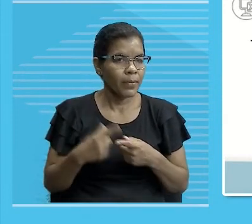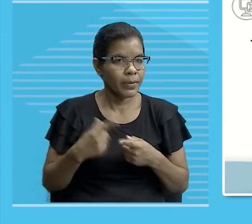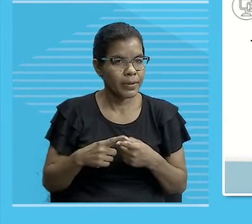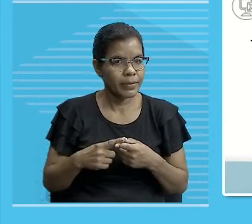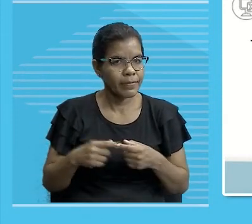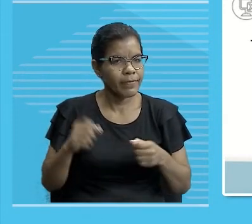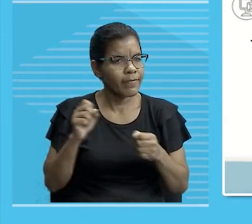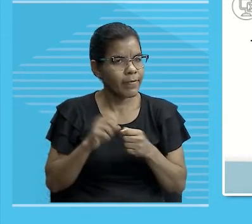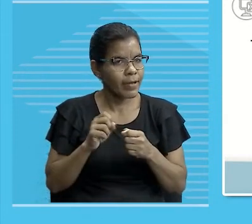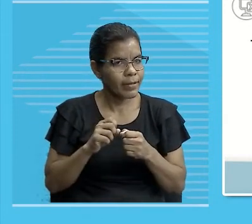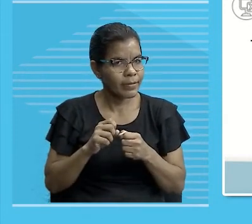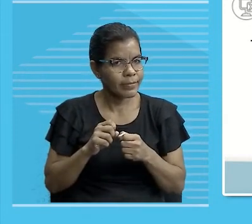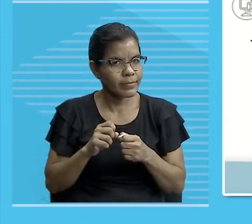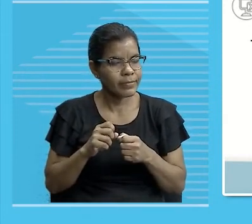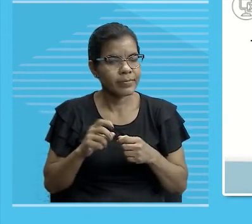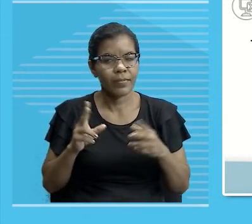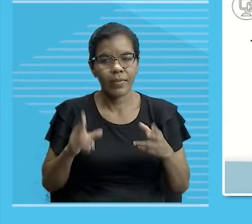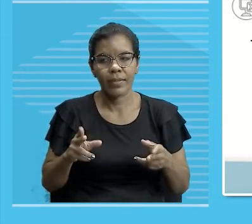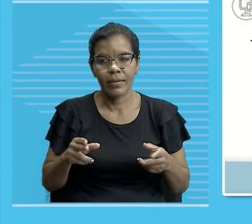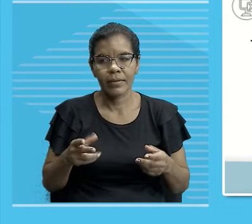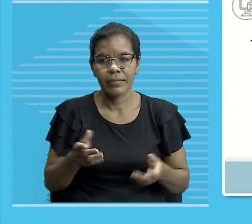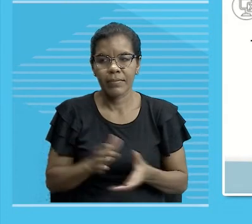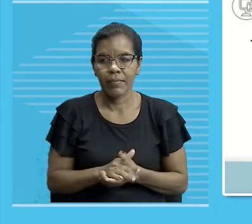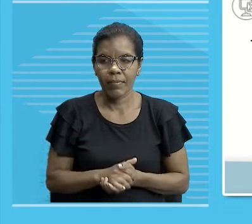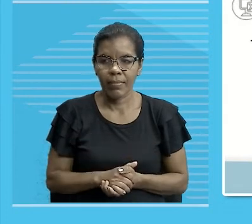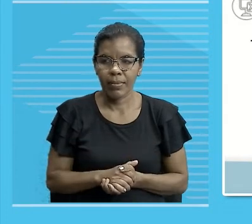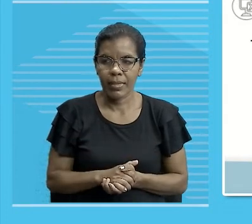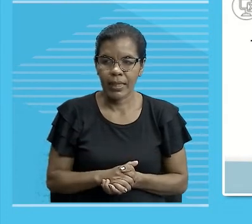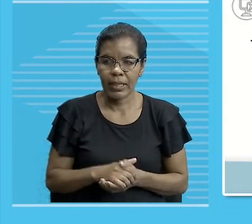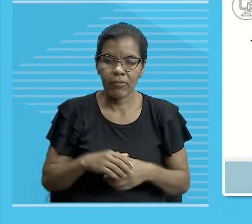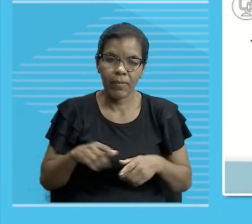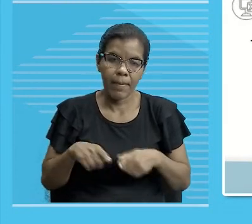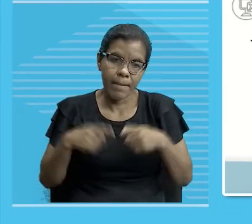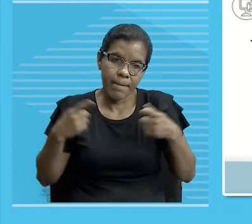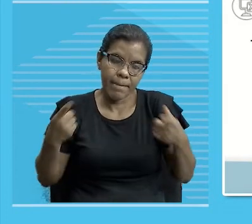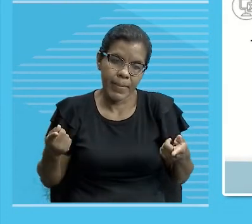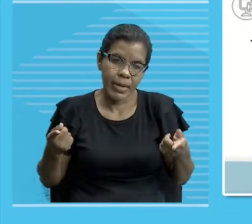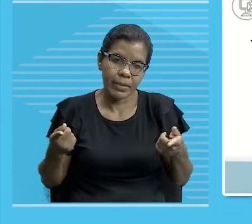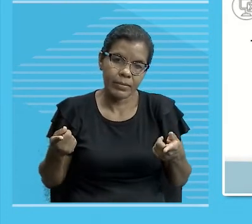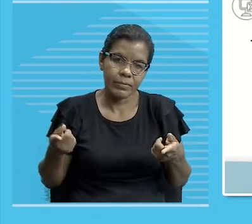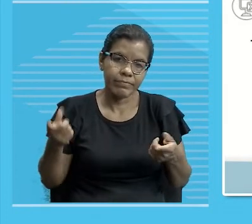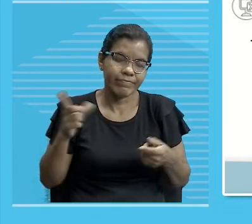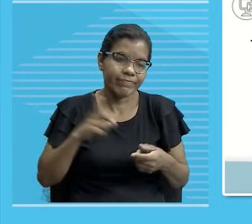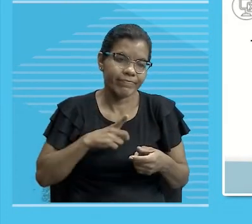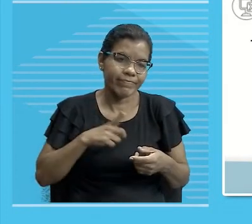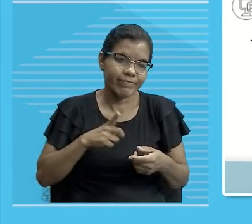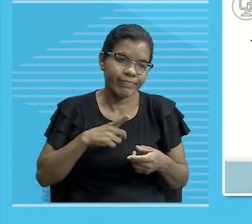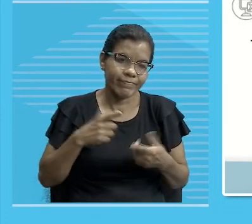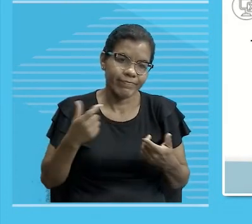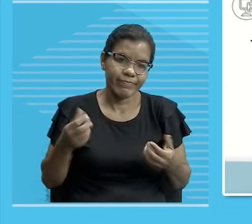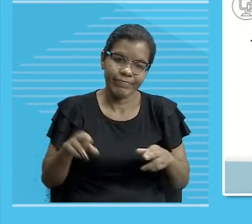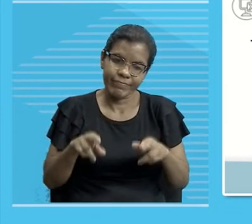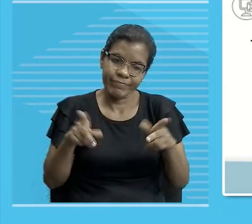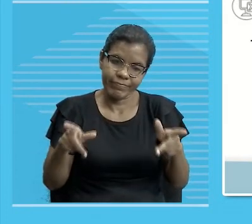ação, o mesmo efeito dos benzodiazepínicos, porém, tem um detalhe.